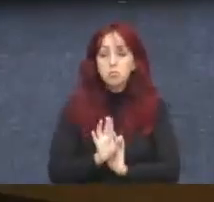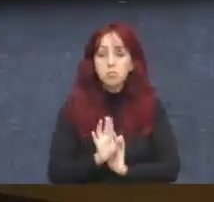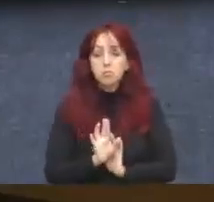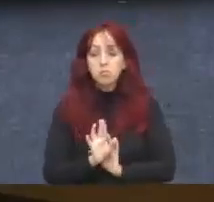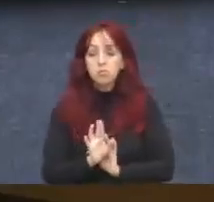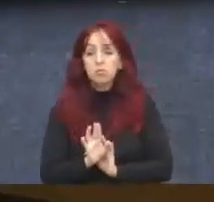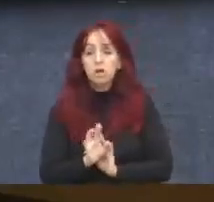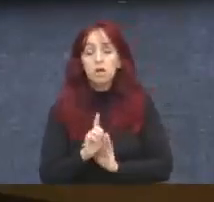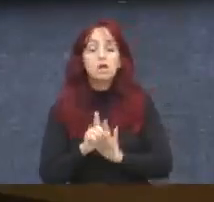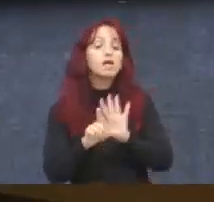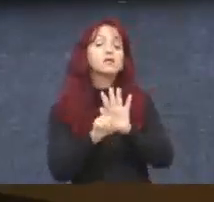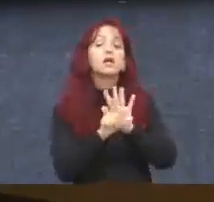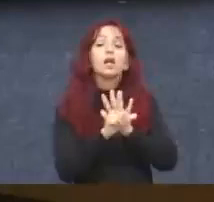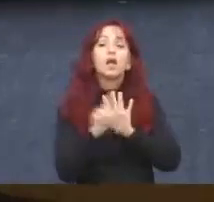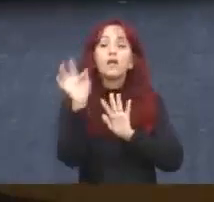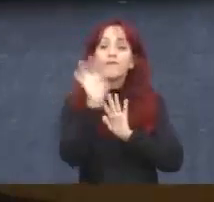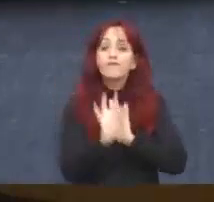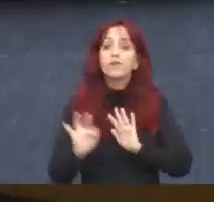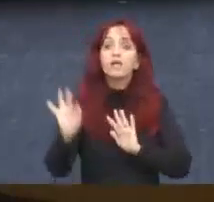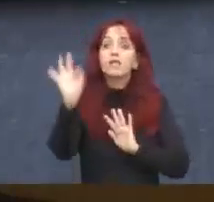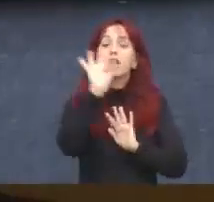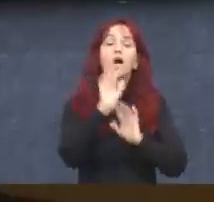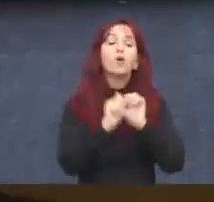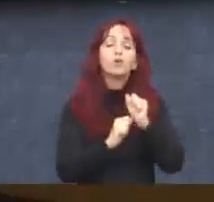e essa lei federal, que é a Lei